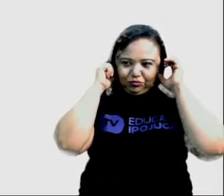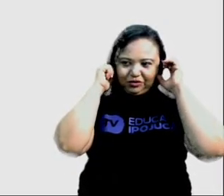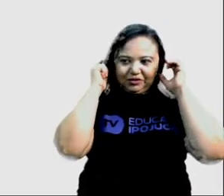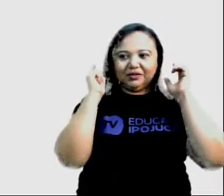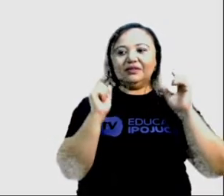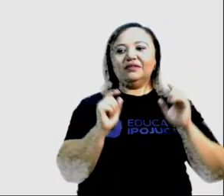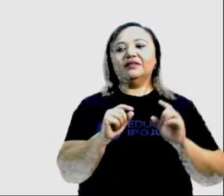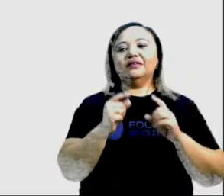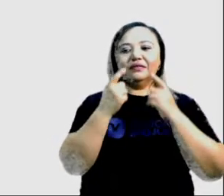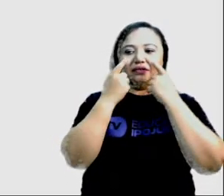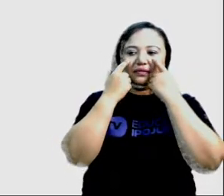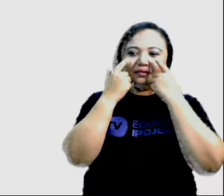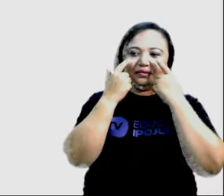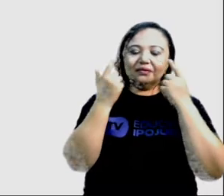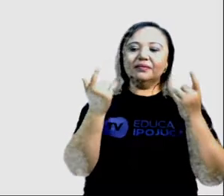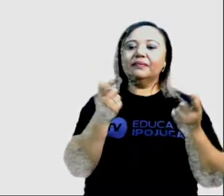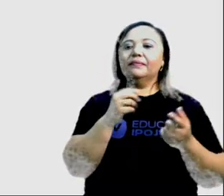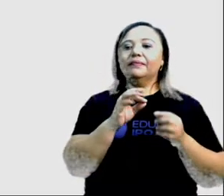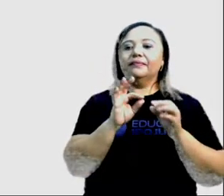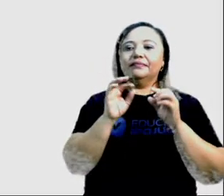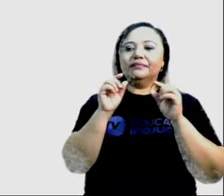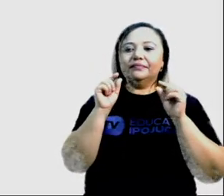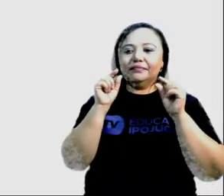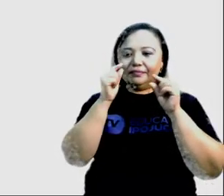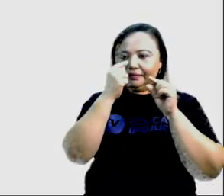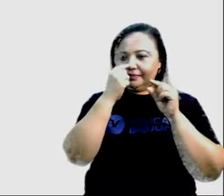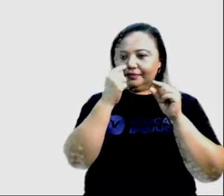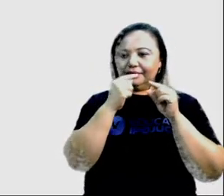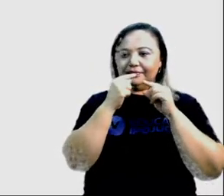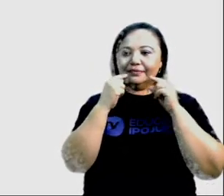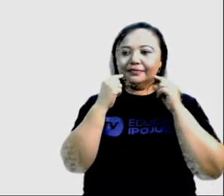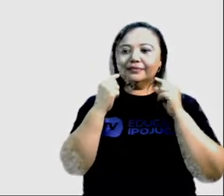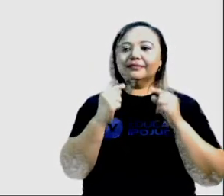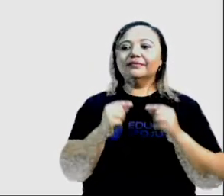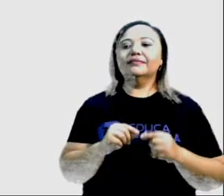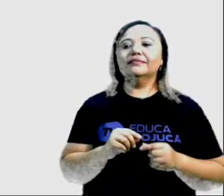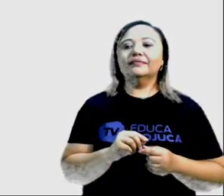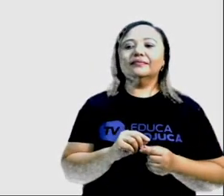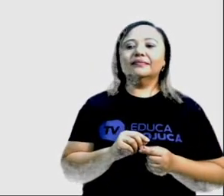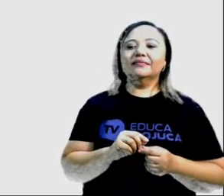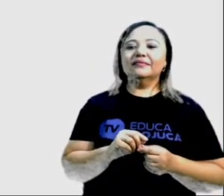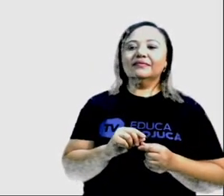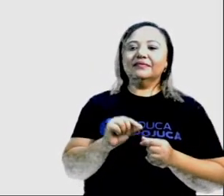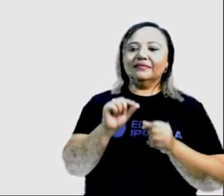os olhos, a boca e o nariz, depois faz